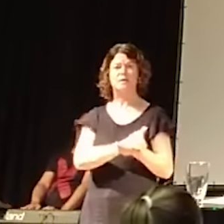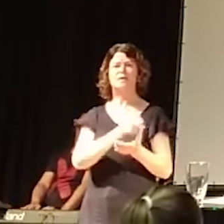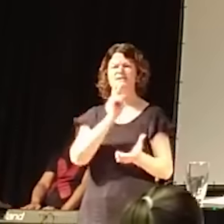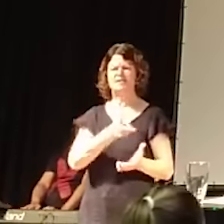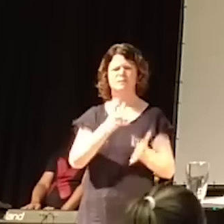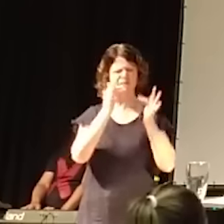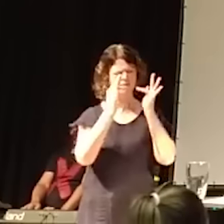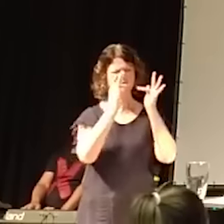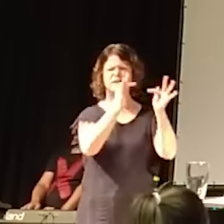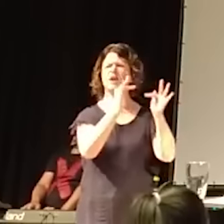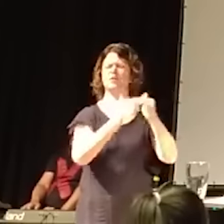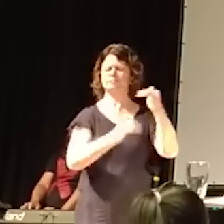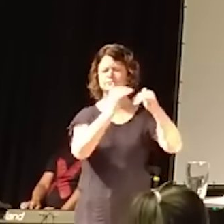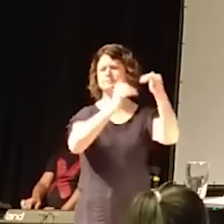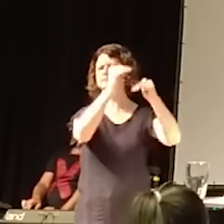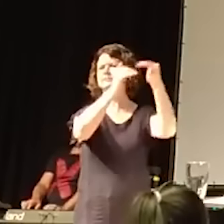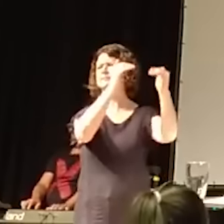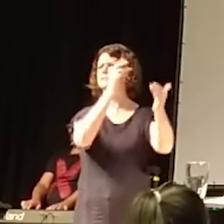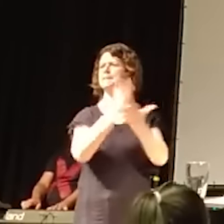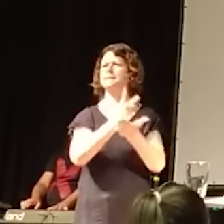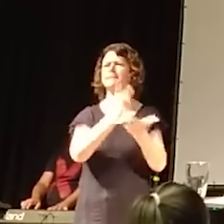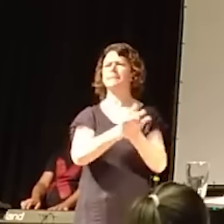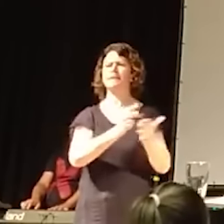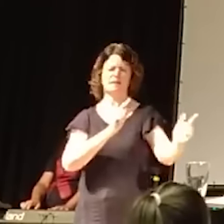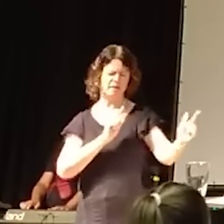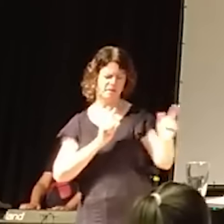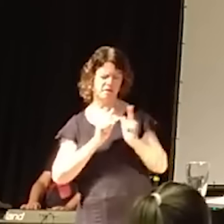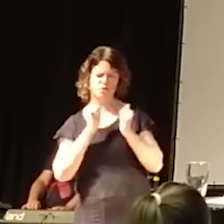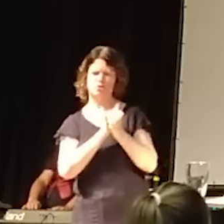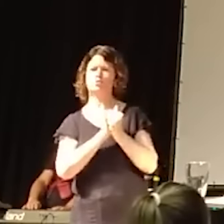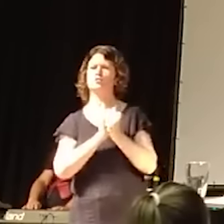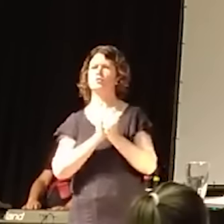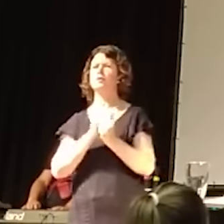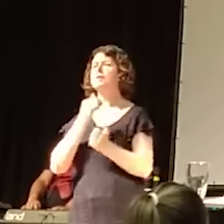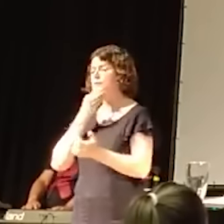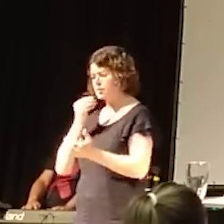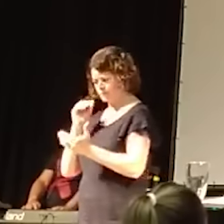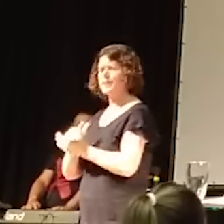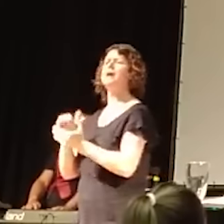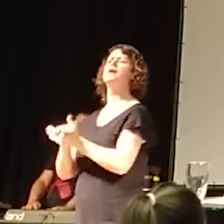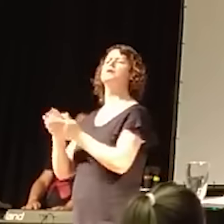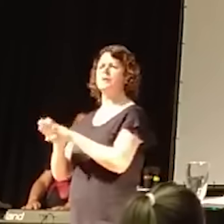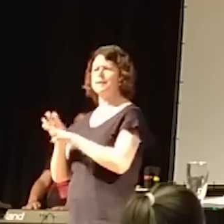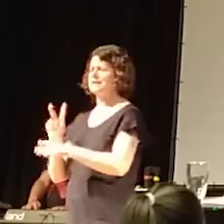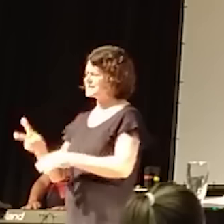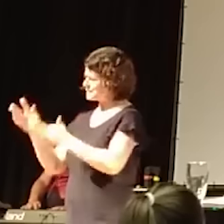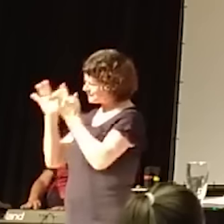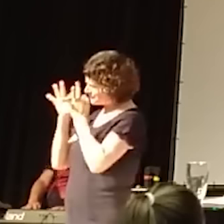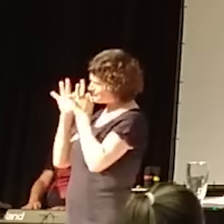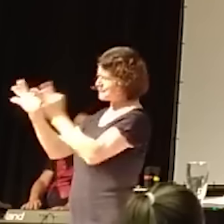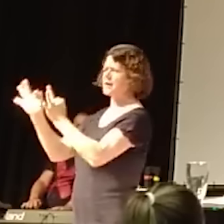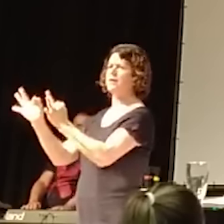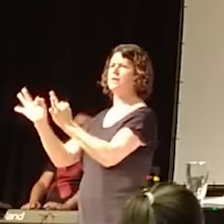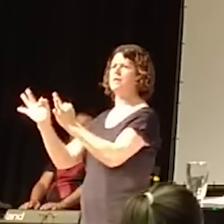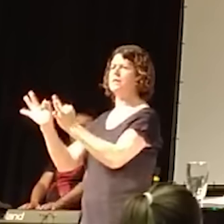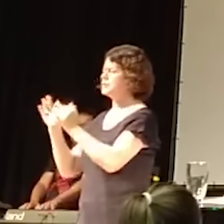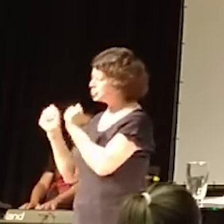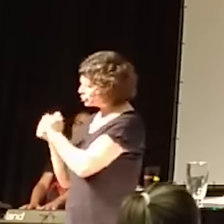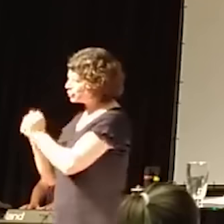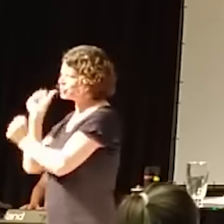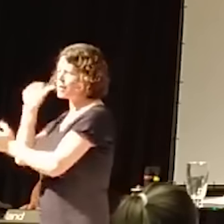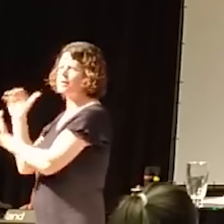fiel e frutífera e andará sempre ao meu lado e eu também esposo Serei sempre fiel e caminharei ao